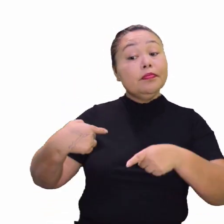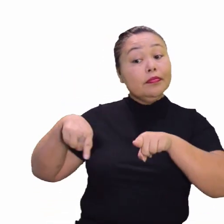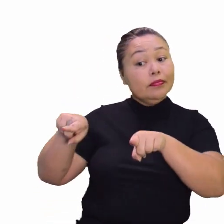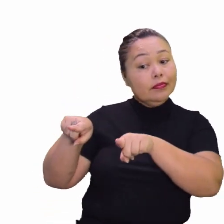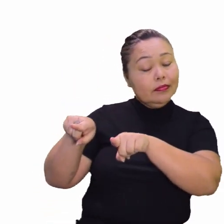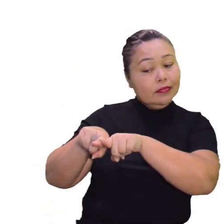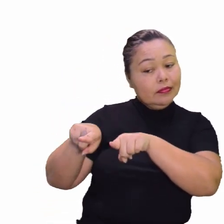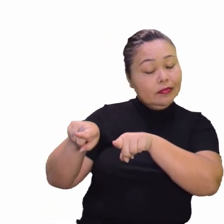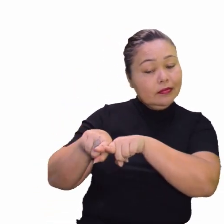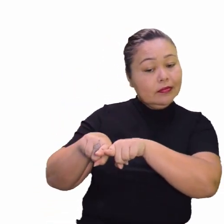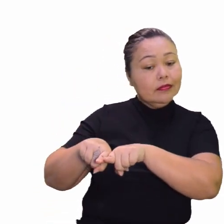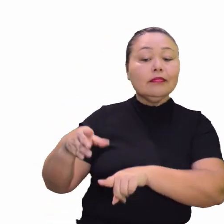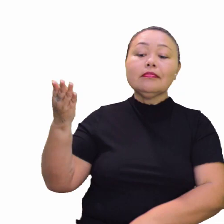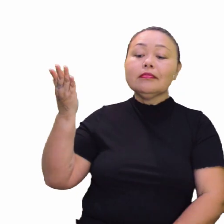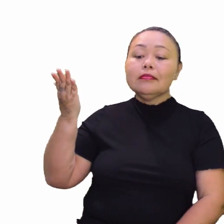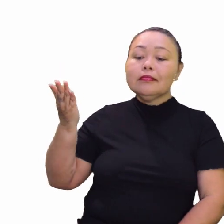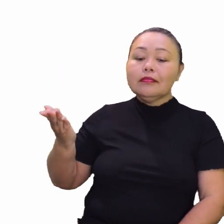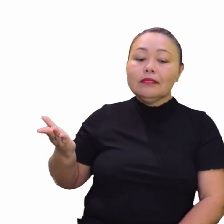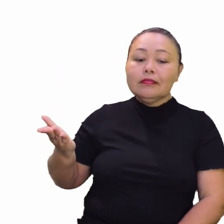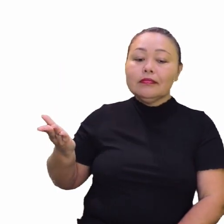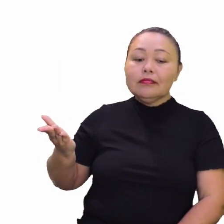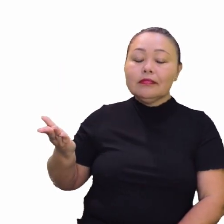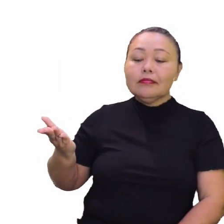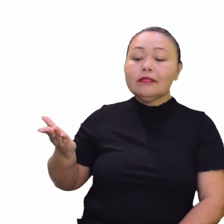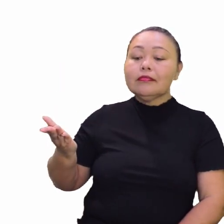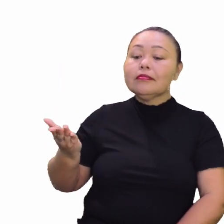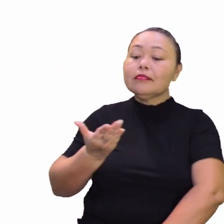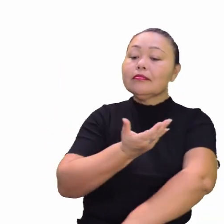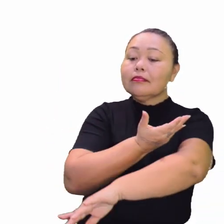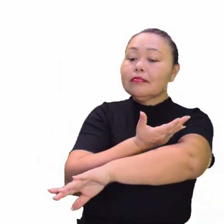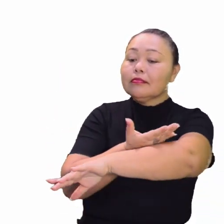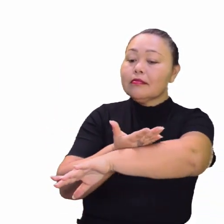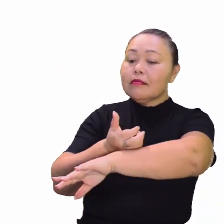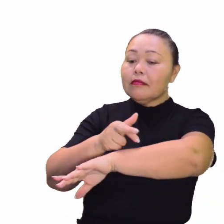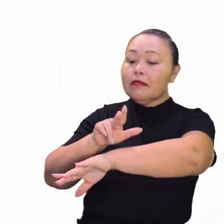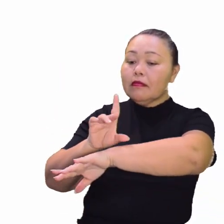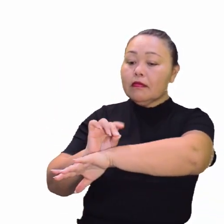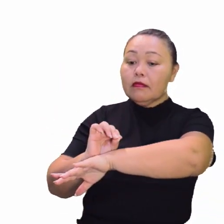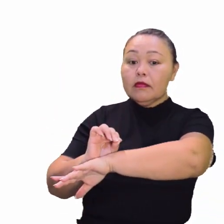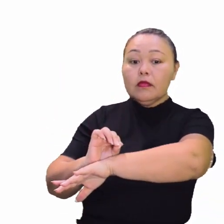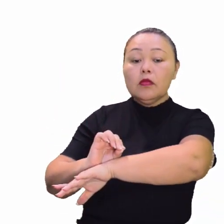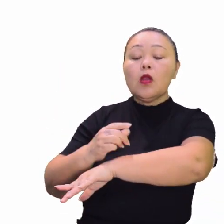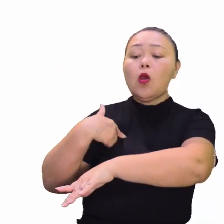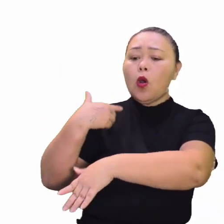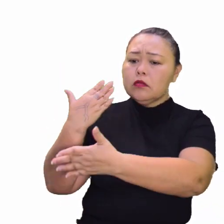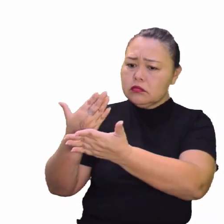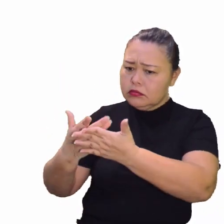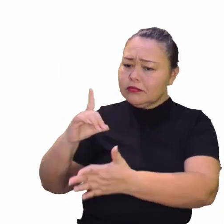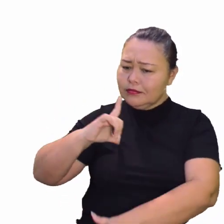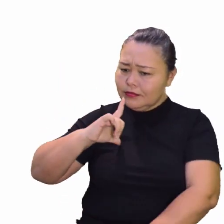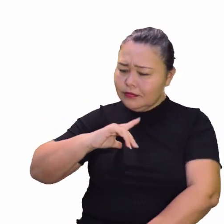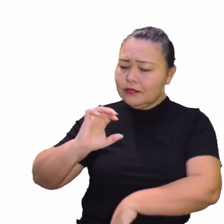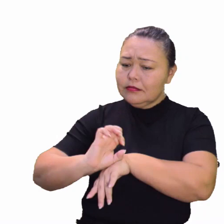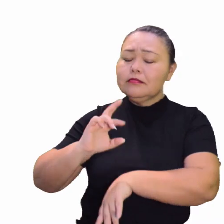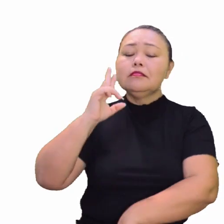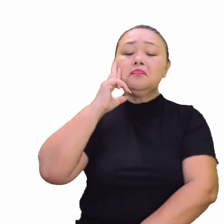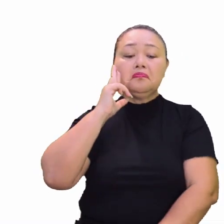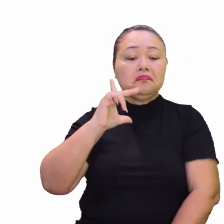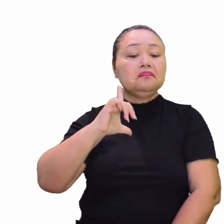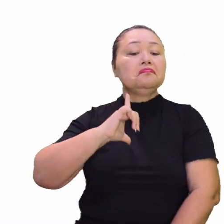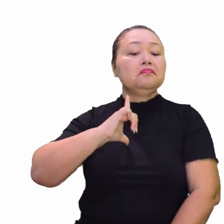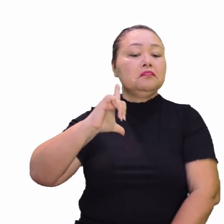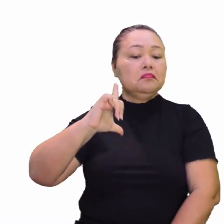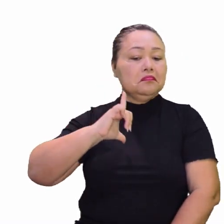Veremos também sobre a vegetação cerrado. Professor, nós temos cerrado em Rondônia?